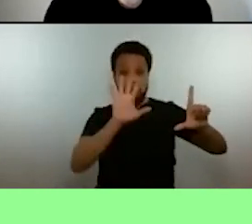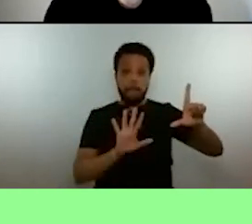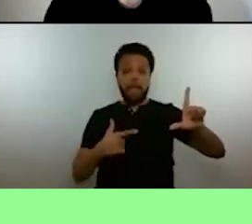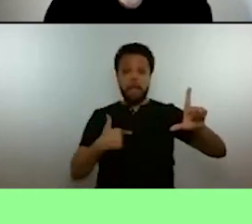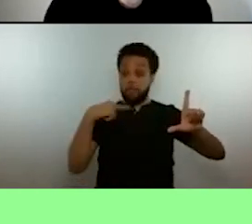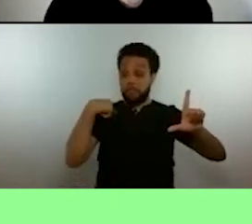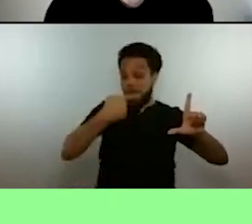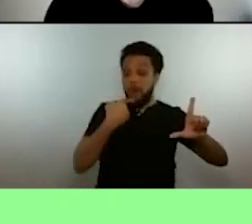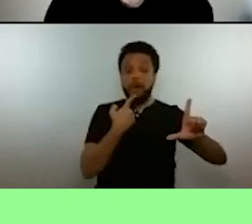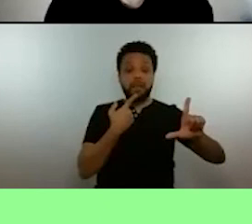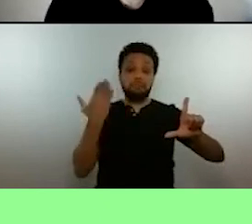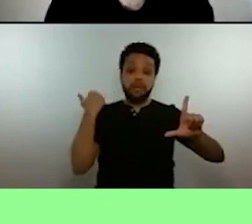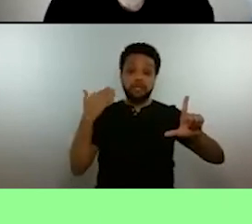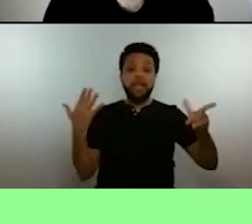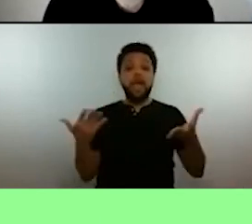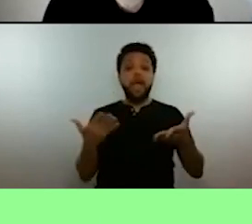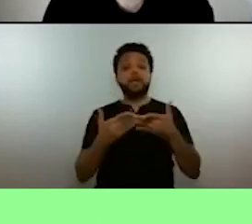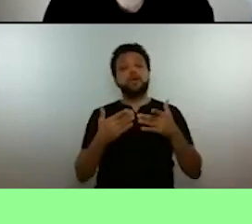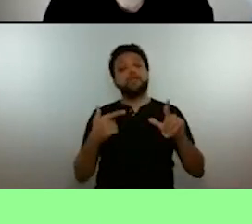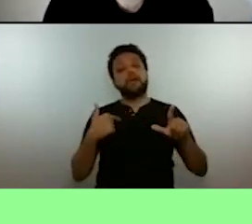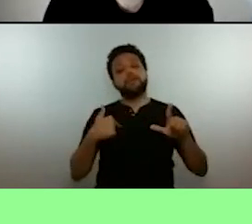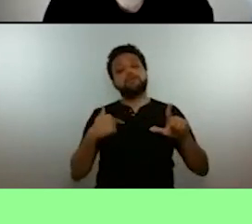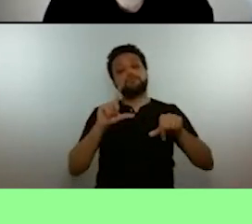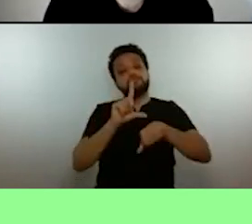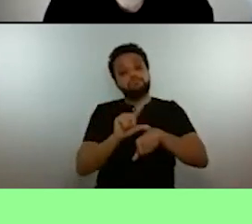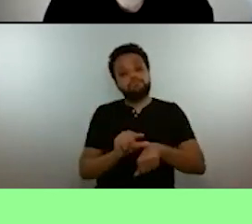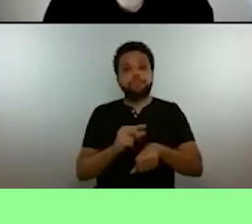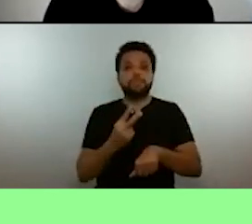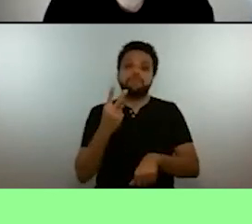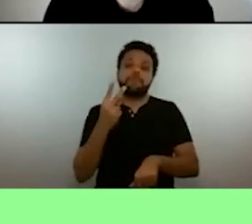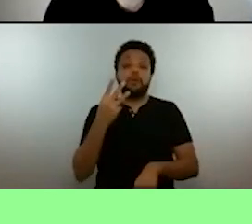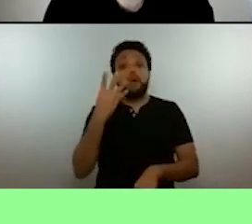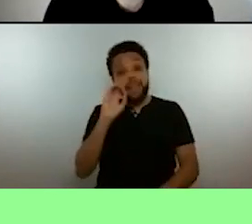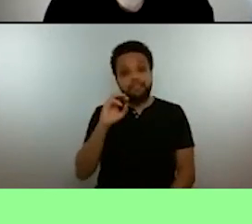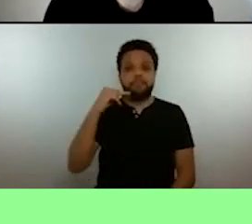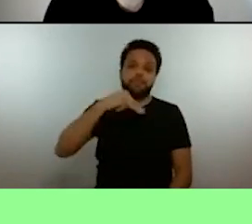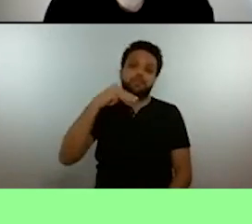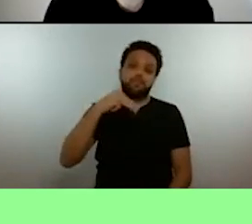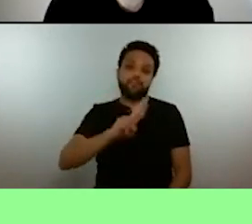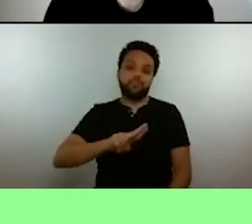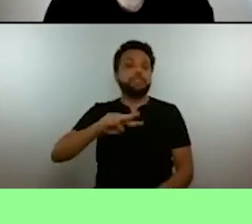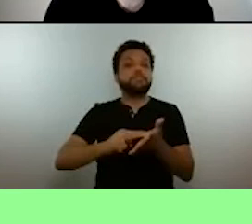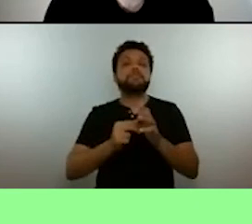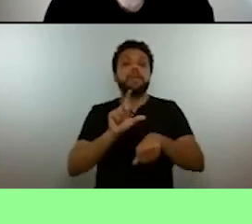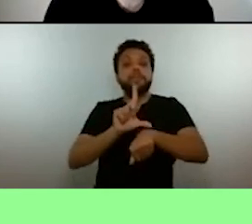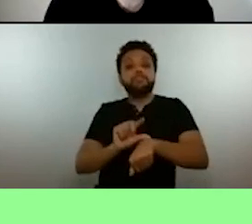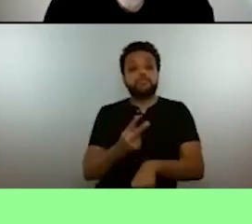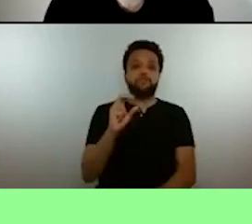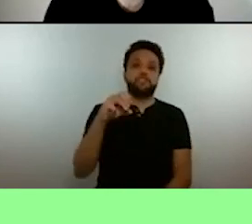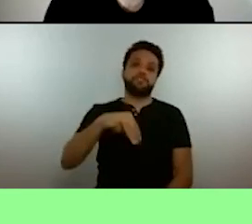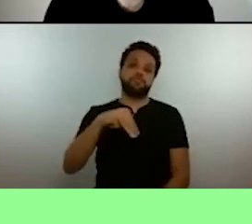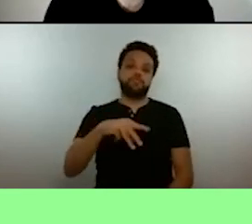agora eu demoro 40 minutos, ou seja, 20 minutos de tempo pra gente hoje em